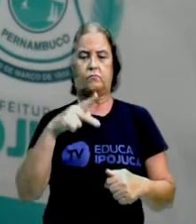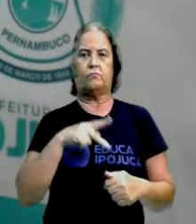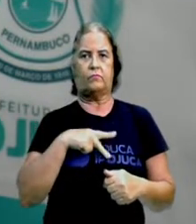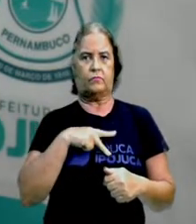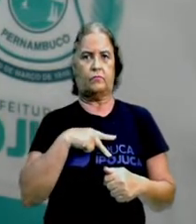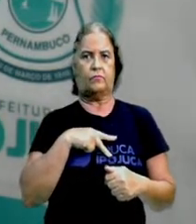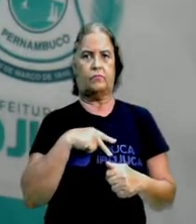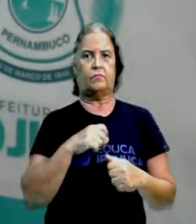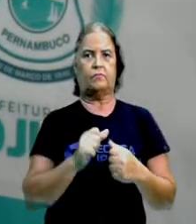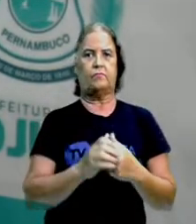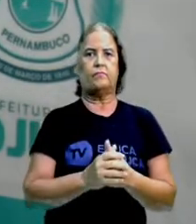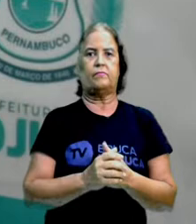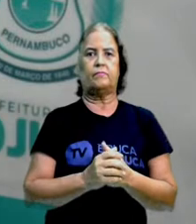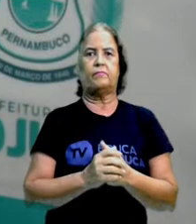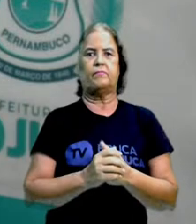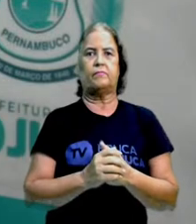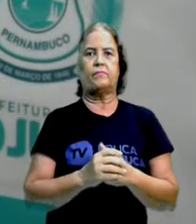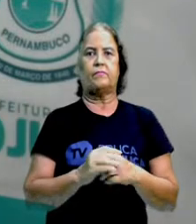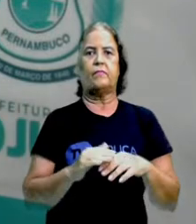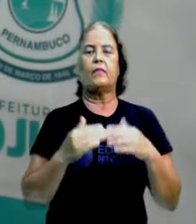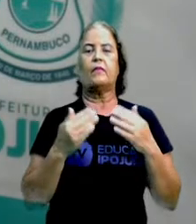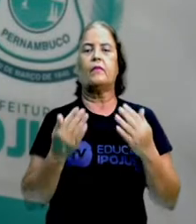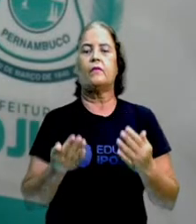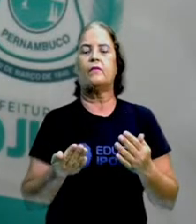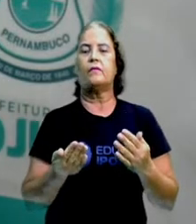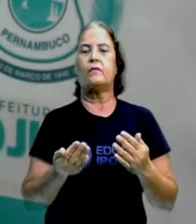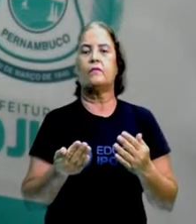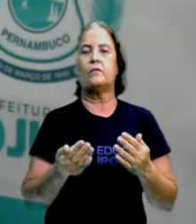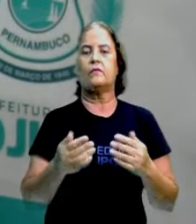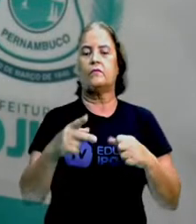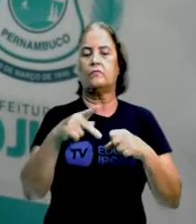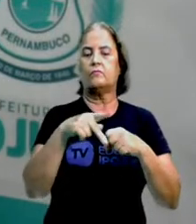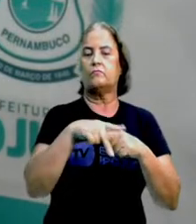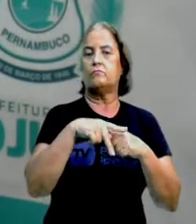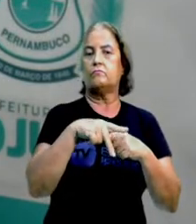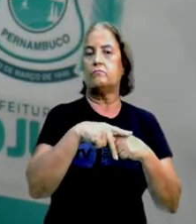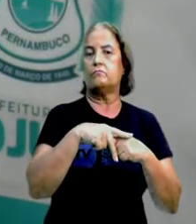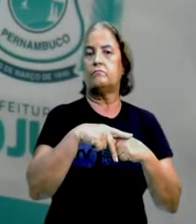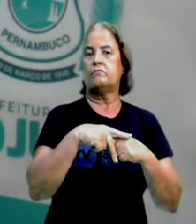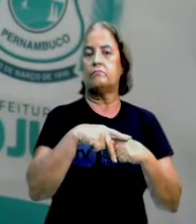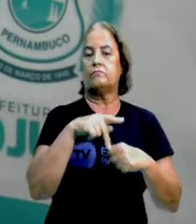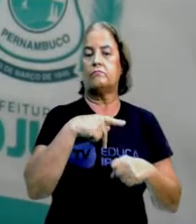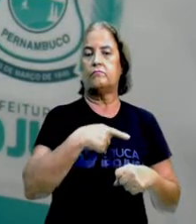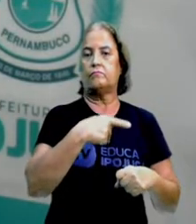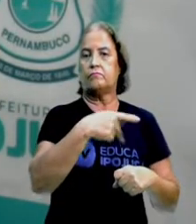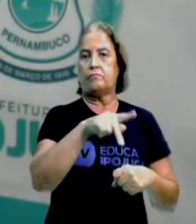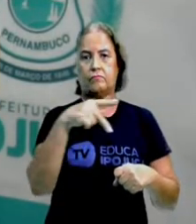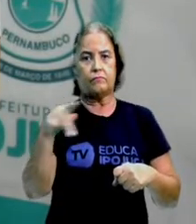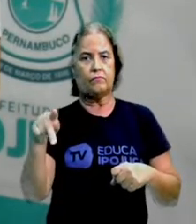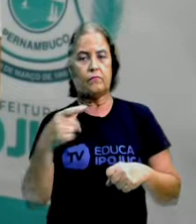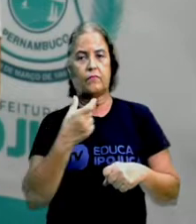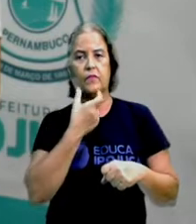Beleza. Então, vamos lá. Quem são os pronomes possessivos em inglês?